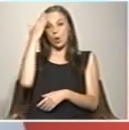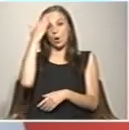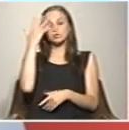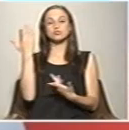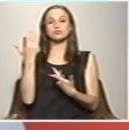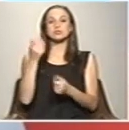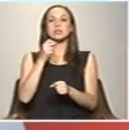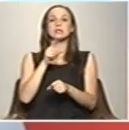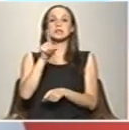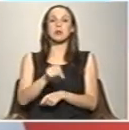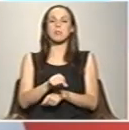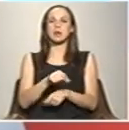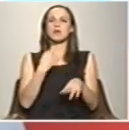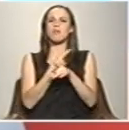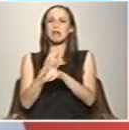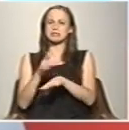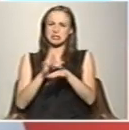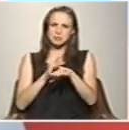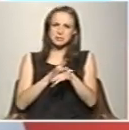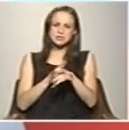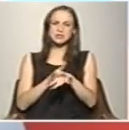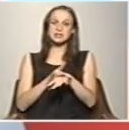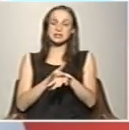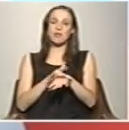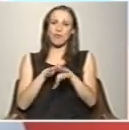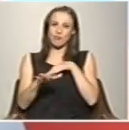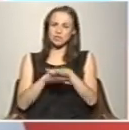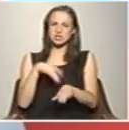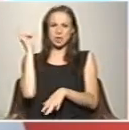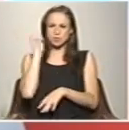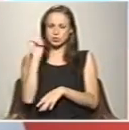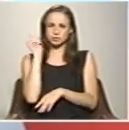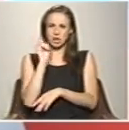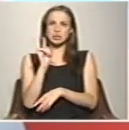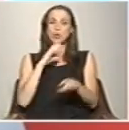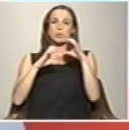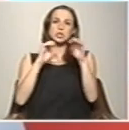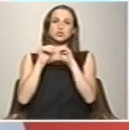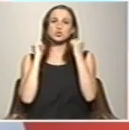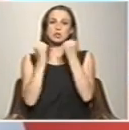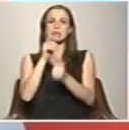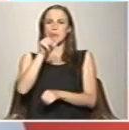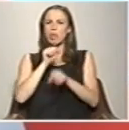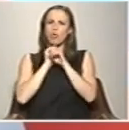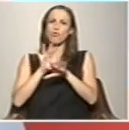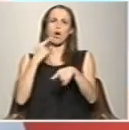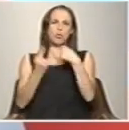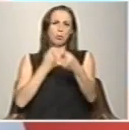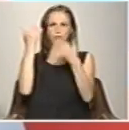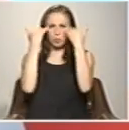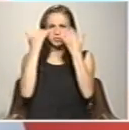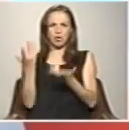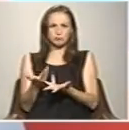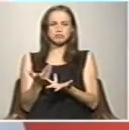que as várias instituições que trabalham nestas matérias vão fazendo, que são importantes, a comunicação social também vai divulgando alguma informação, cada vez